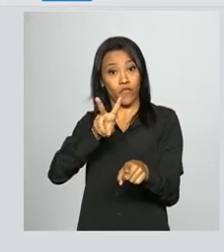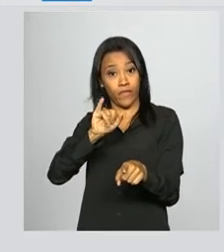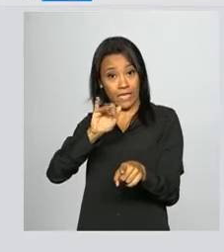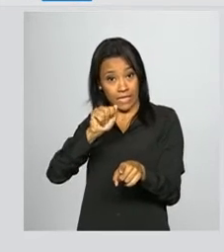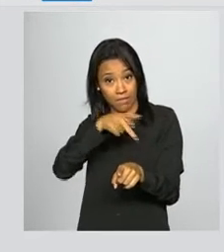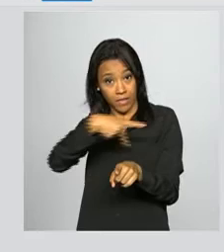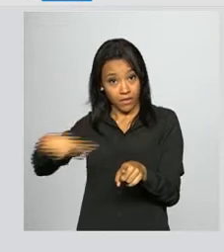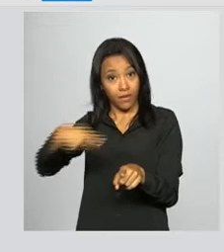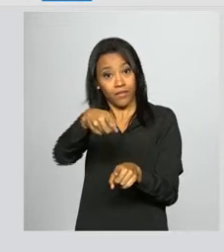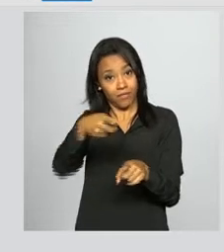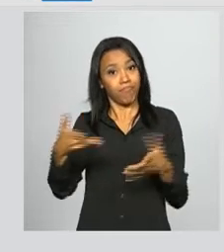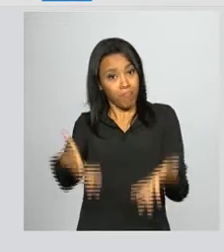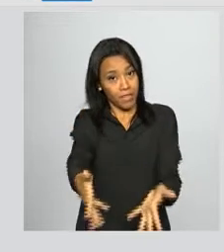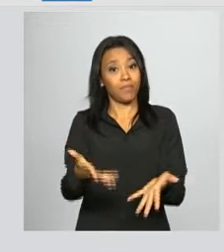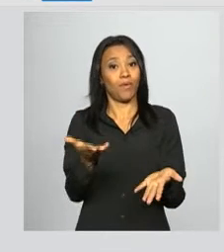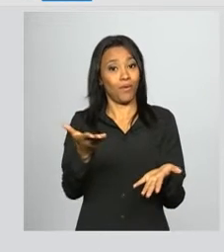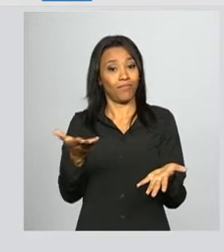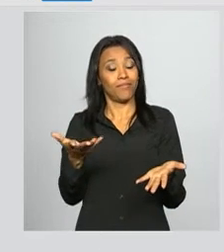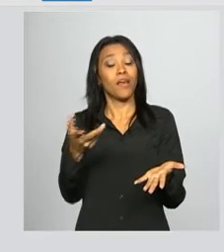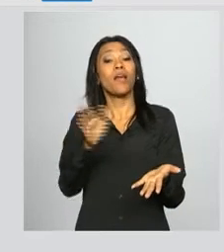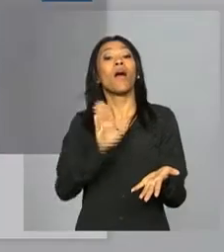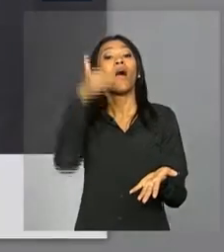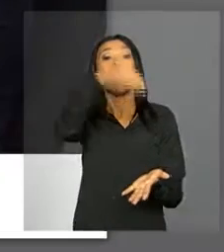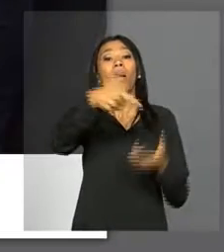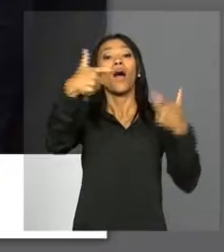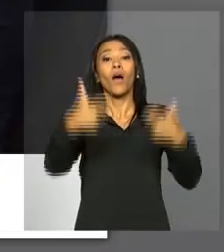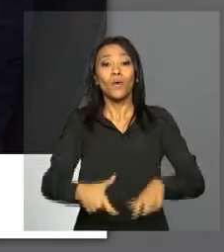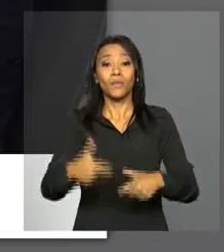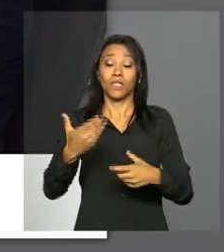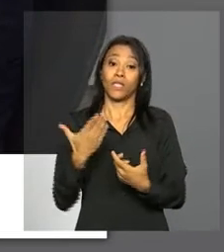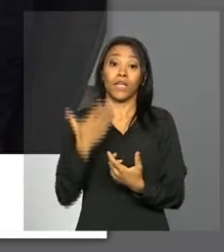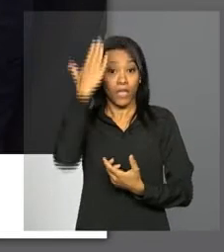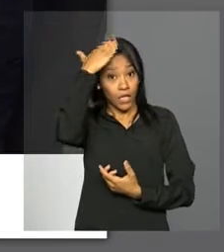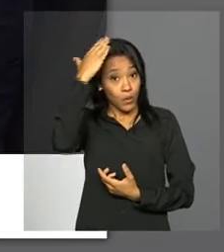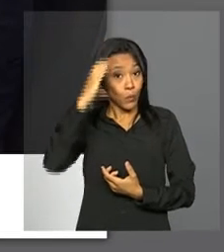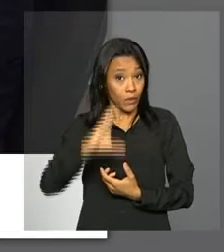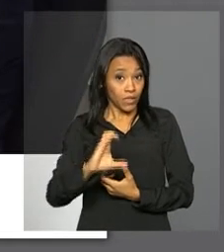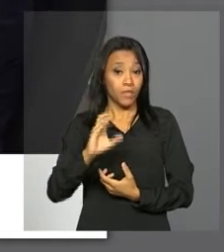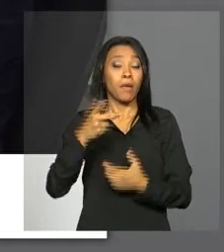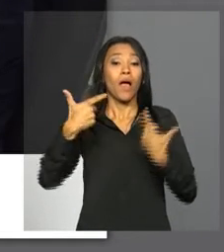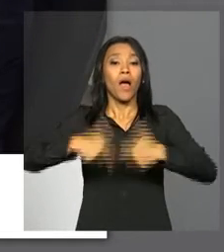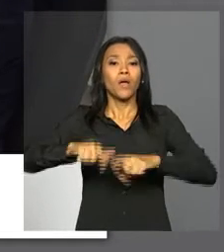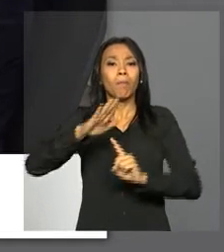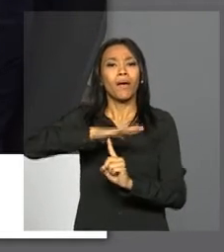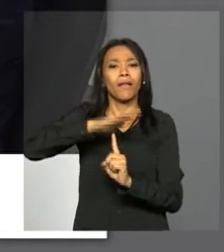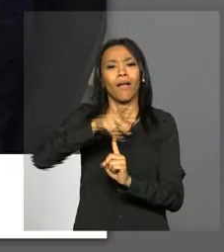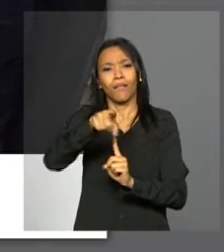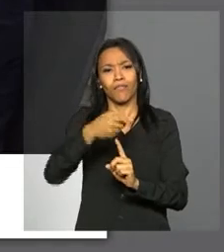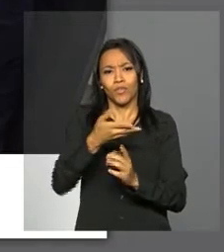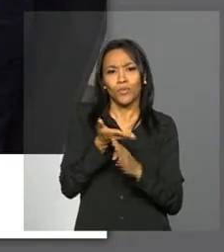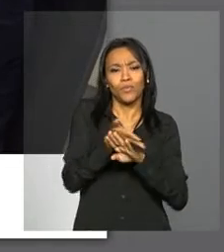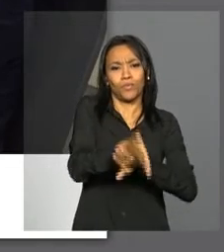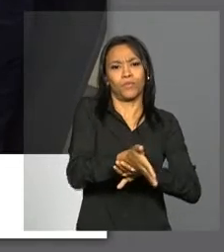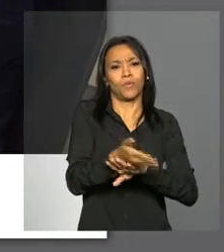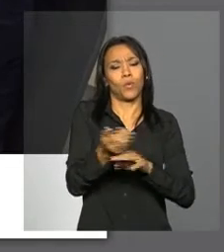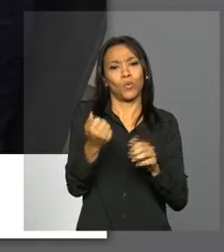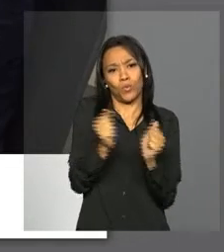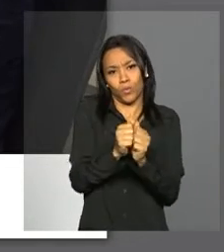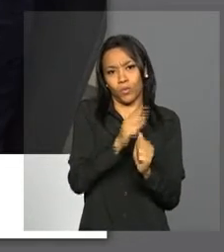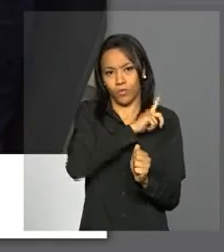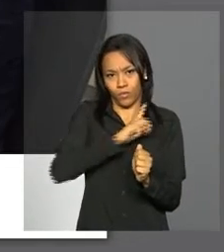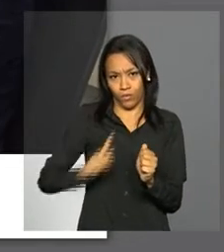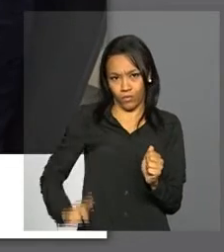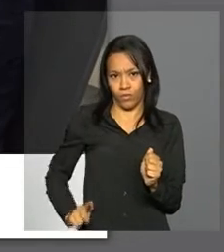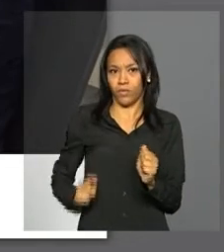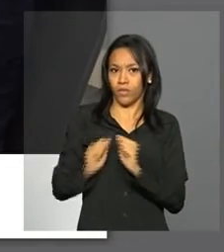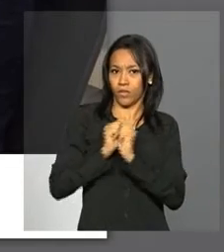mobilização música 0 esteve em curitiba no paraná onde participou de uma reunião com o prefeito gustavo frutti e fez uma caminhada